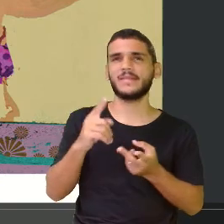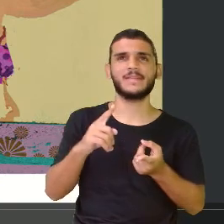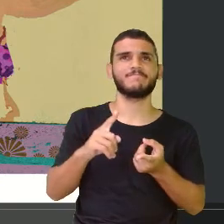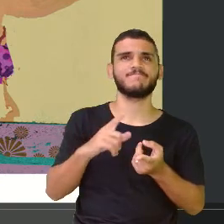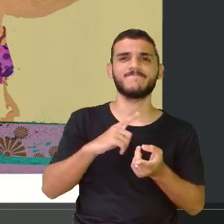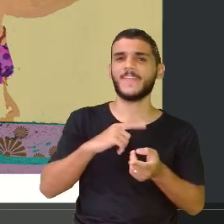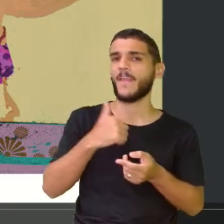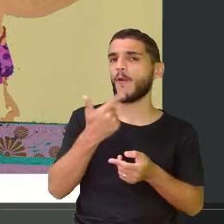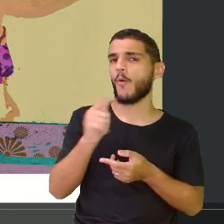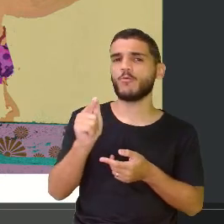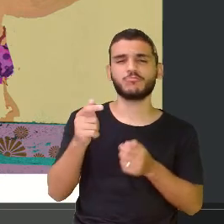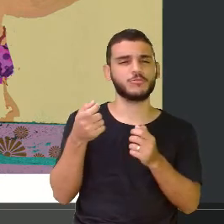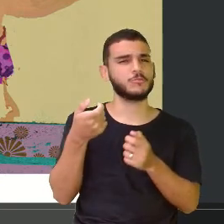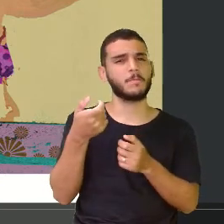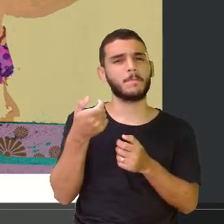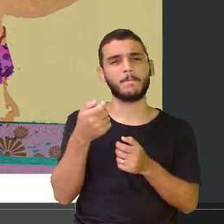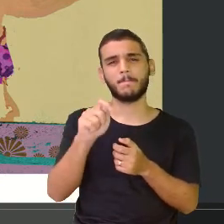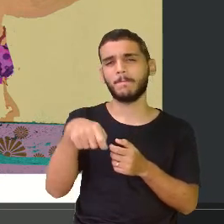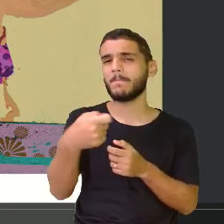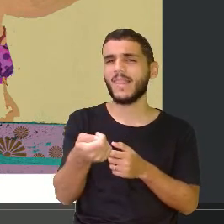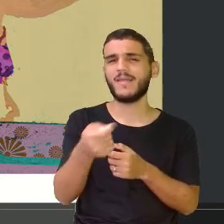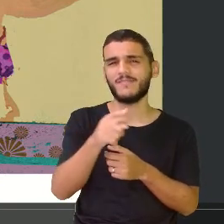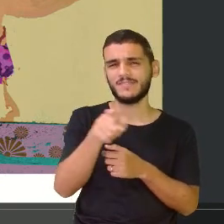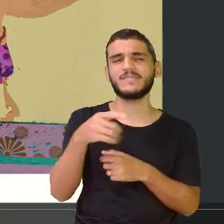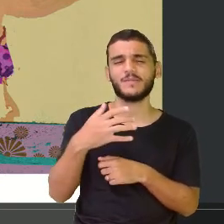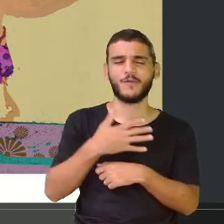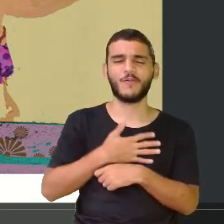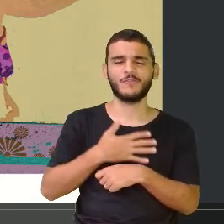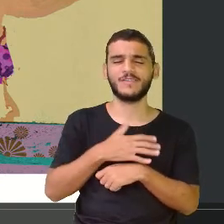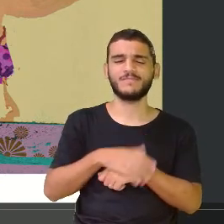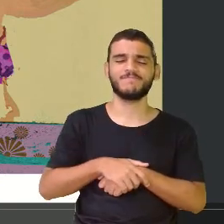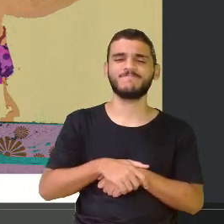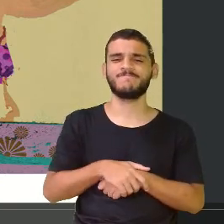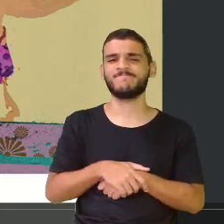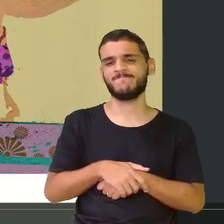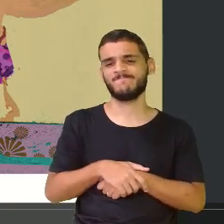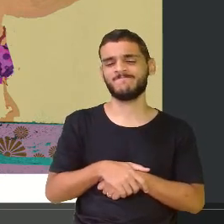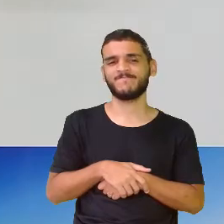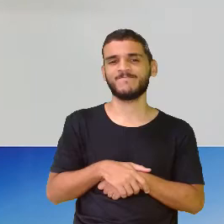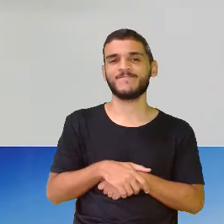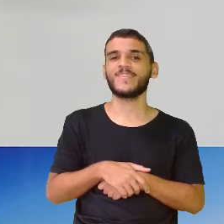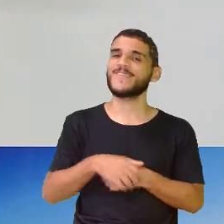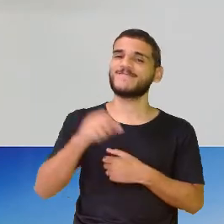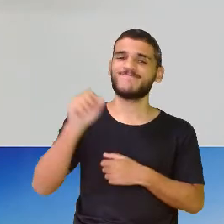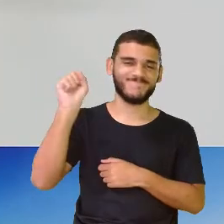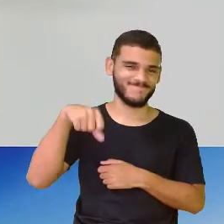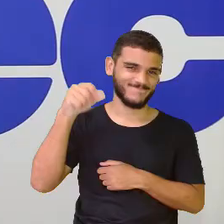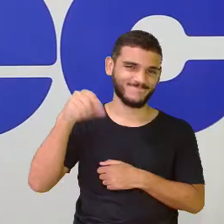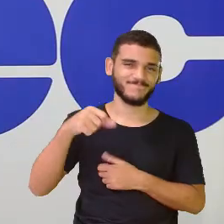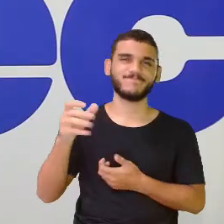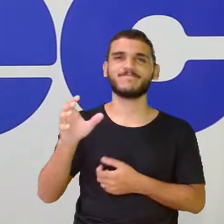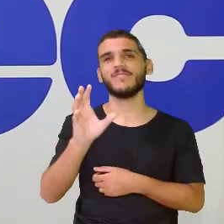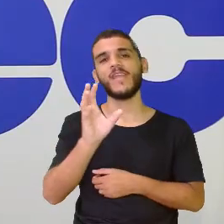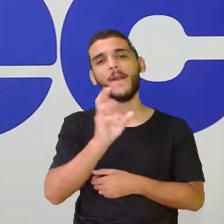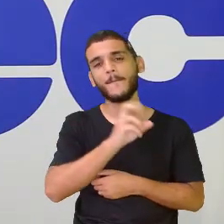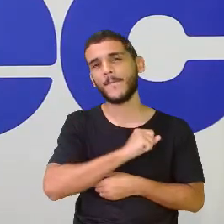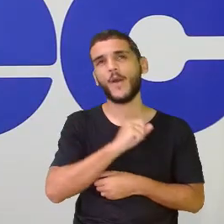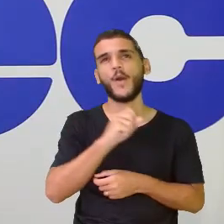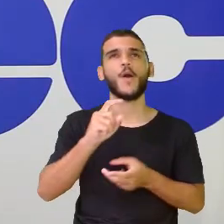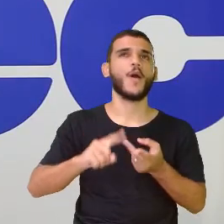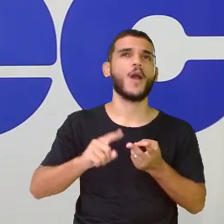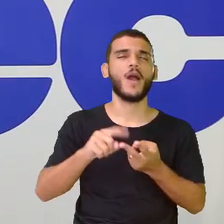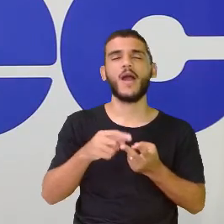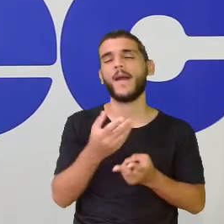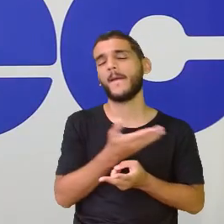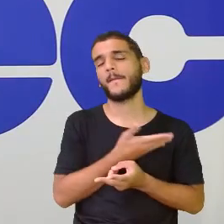acha legal, uma dessas palavras aí, você gosta, você achou? Ah, sim, amor, amizade. Inclusive, o